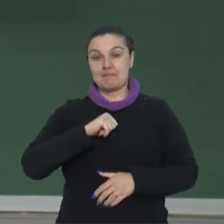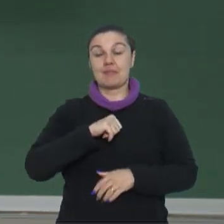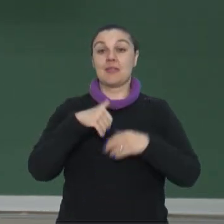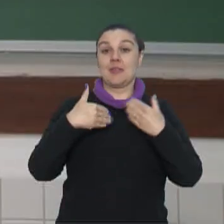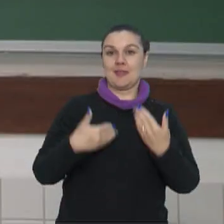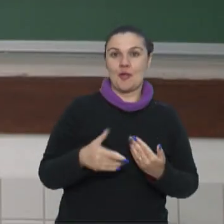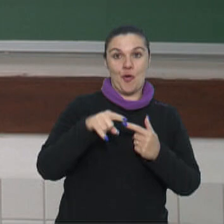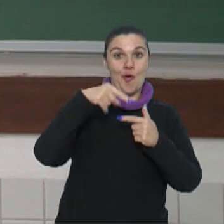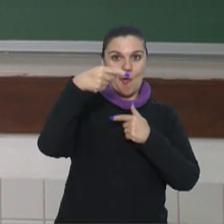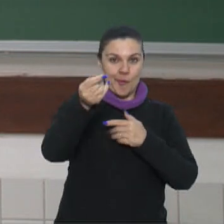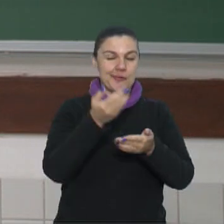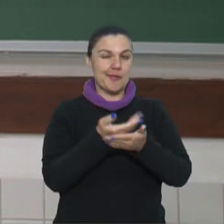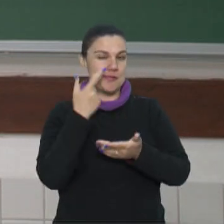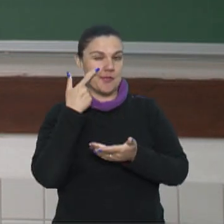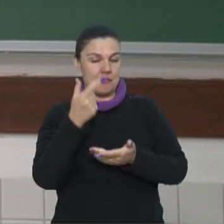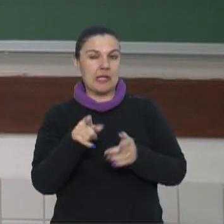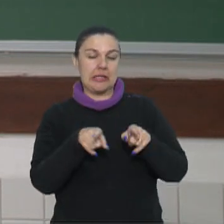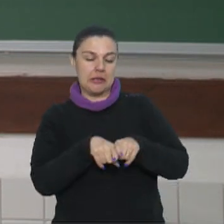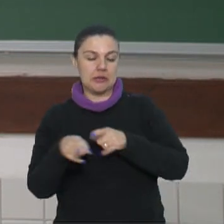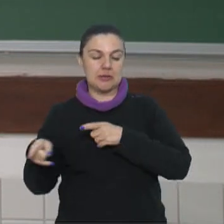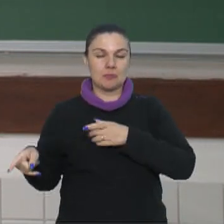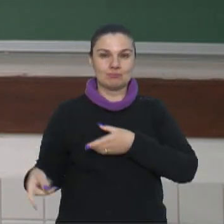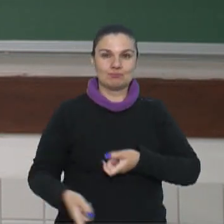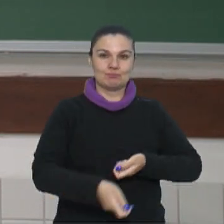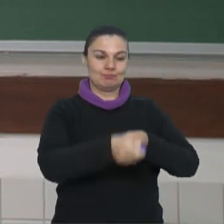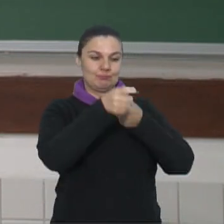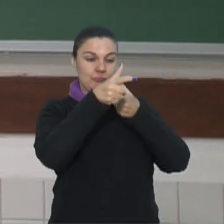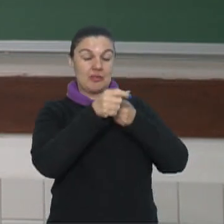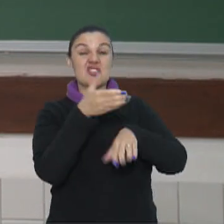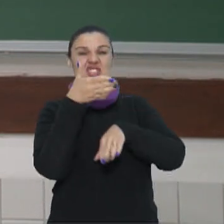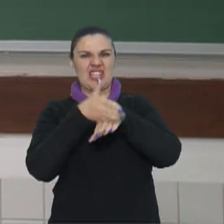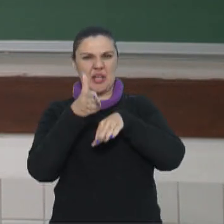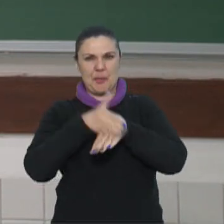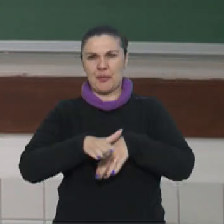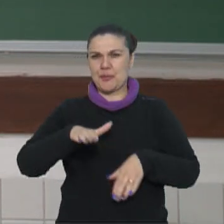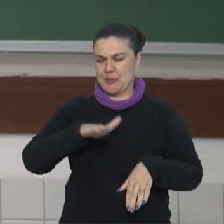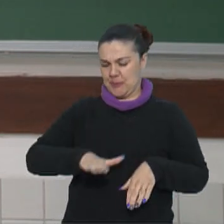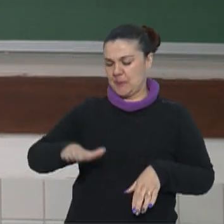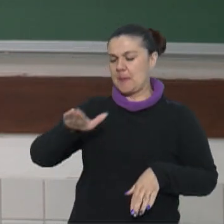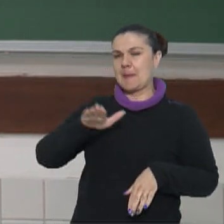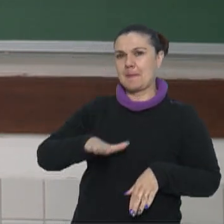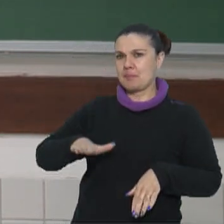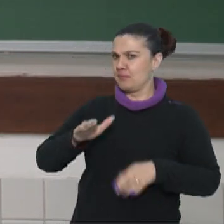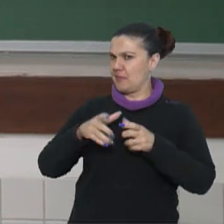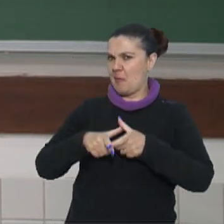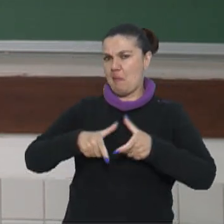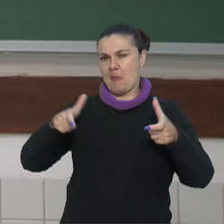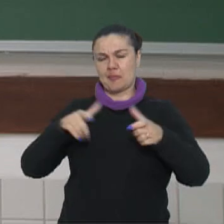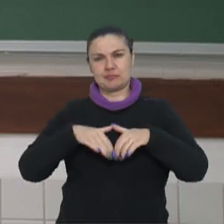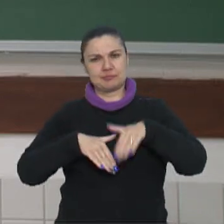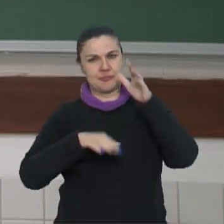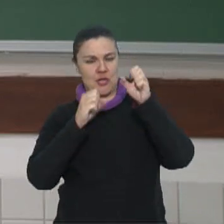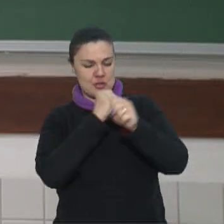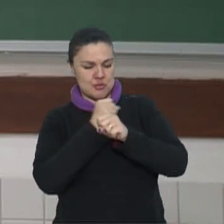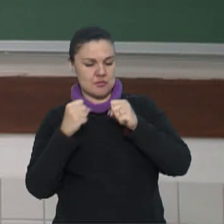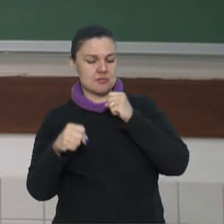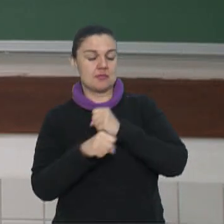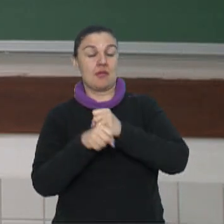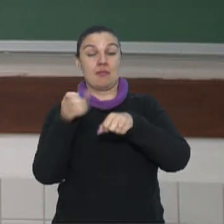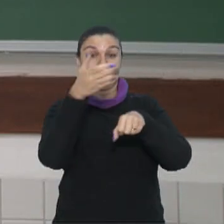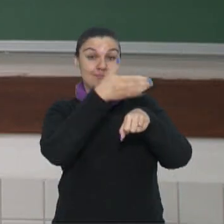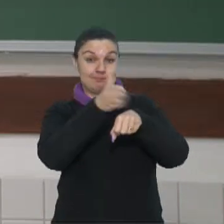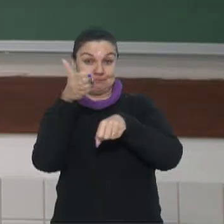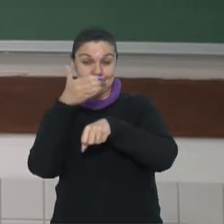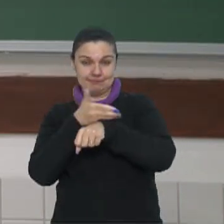aula. Por serem grandes guerreiros, tinham um sistema de treinamento desde pequeno, algumas crianças, e em geral a sociedade passava por um treinamento militar. Era